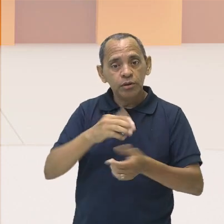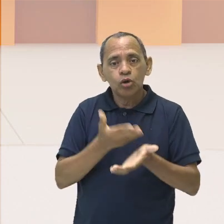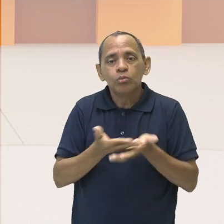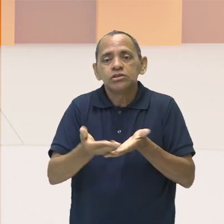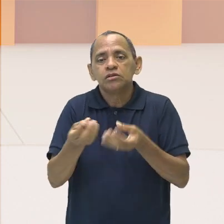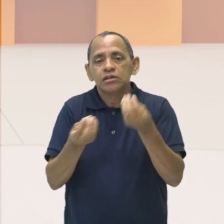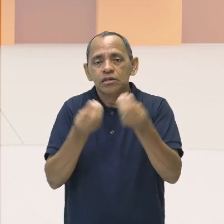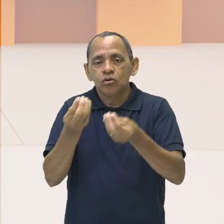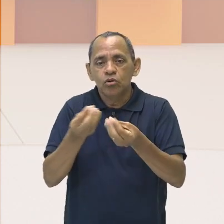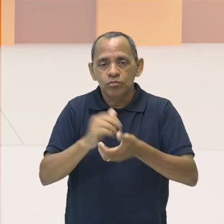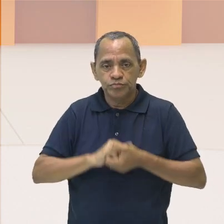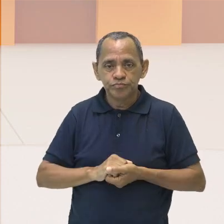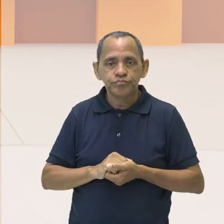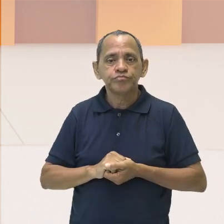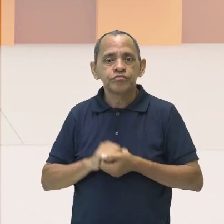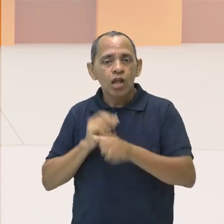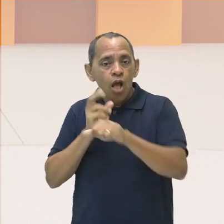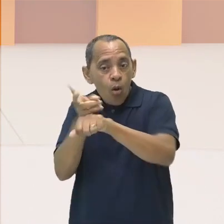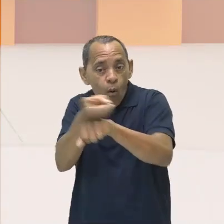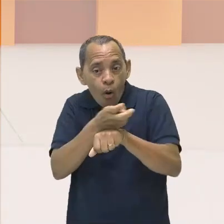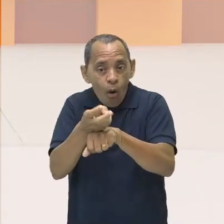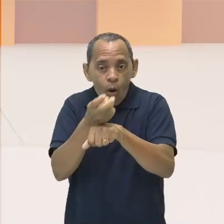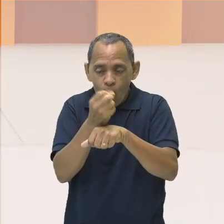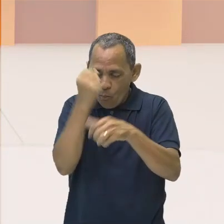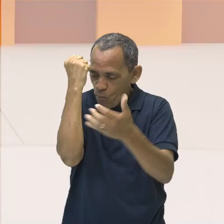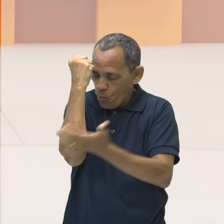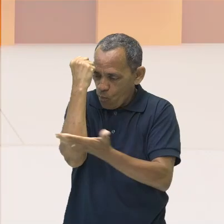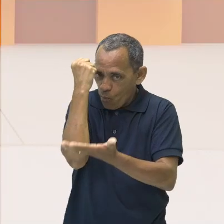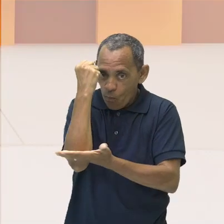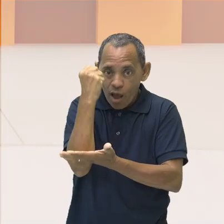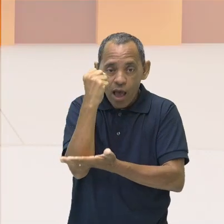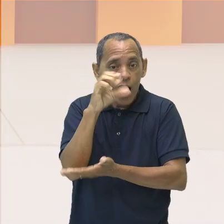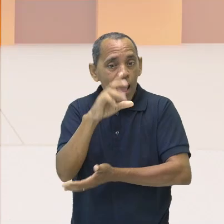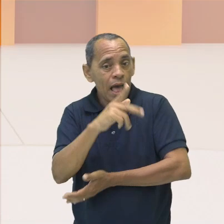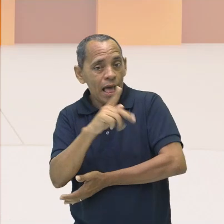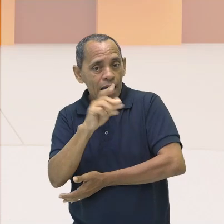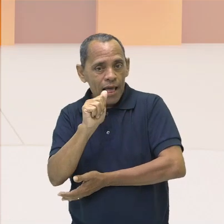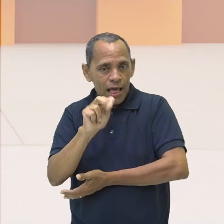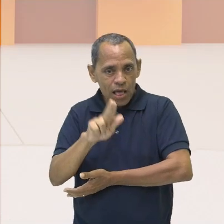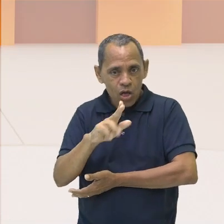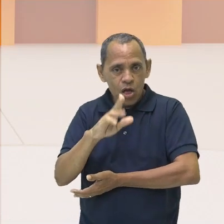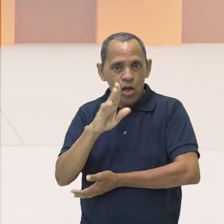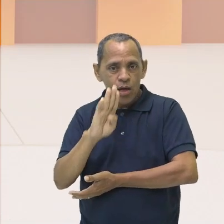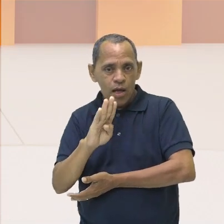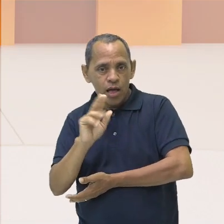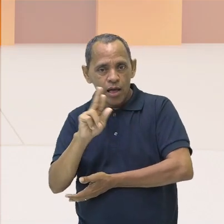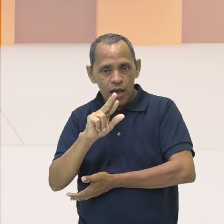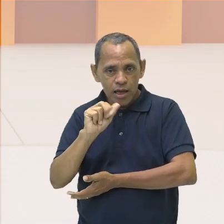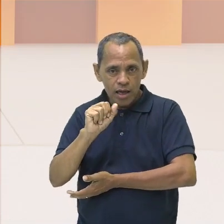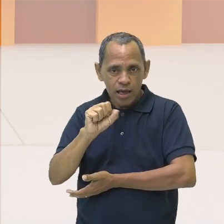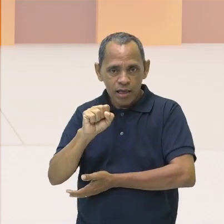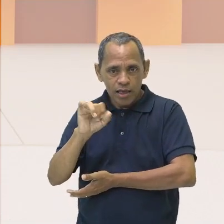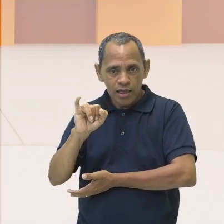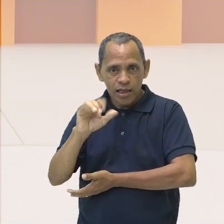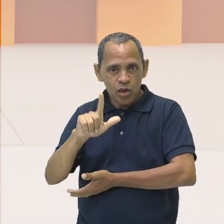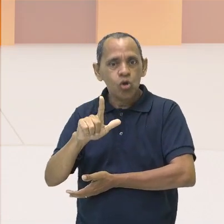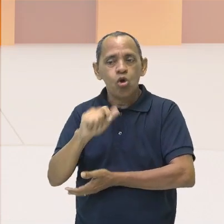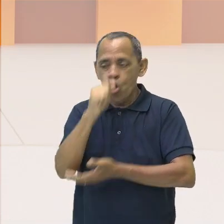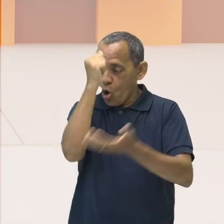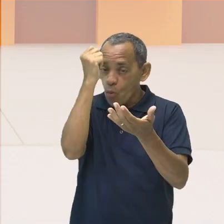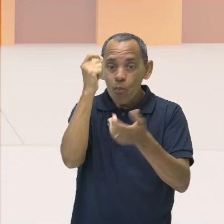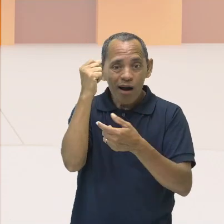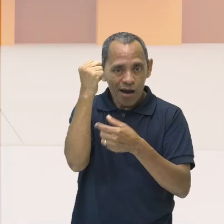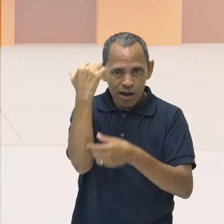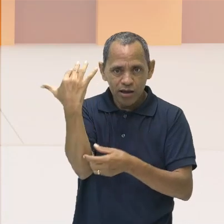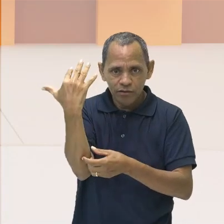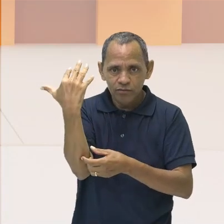exemplo, né, com a extração do pau-brasil. Acompanhem comigo, né? Temos aqui uma madeira, né, uma árvore, e